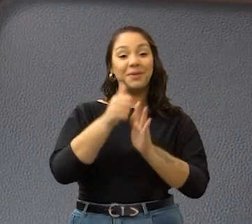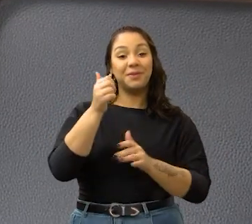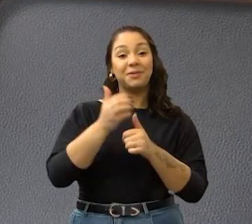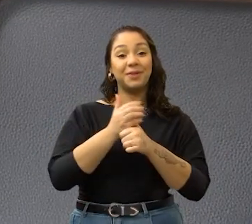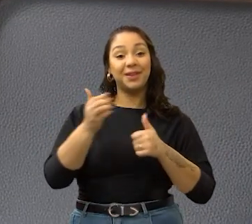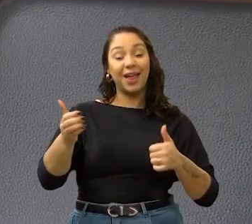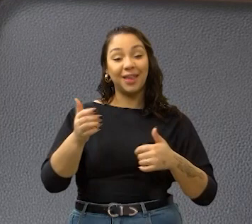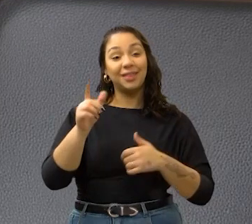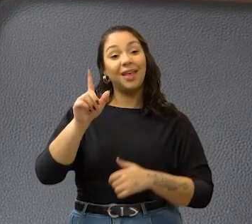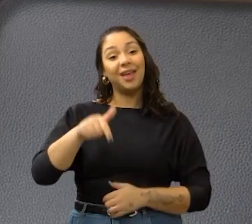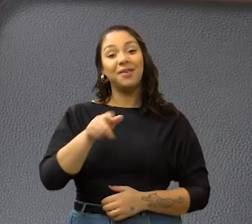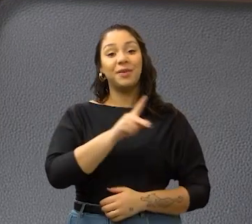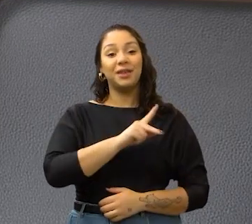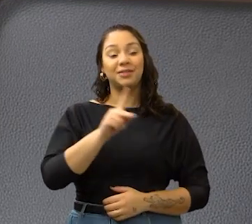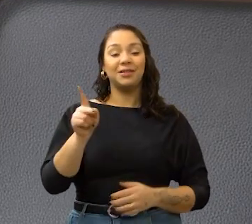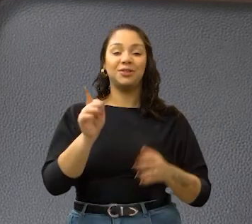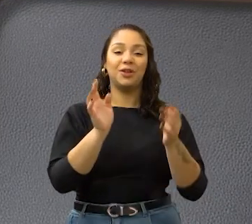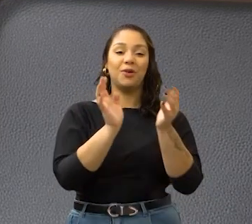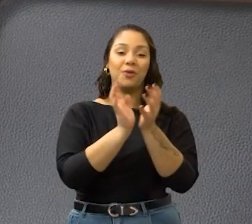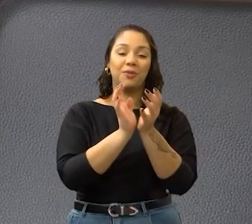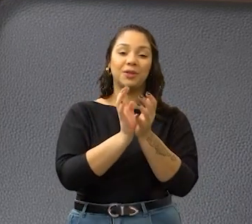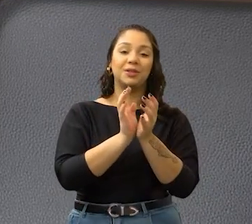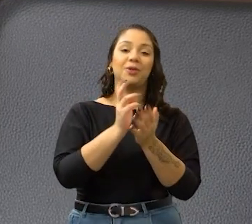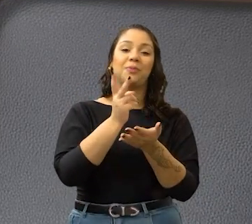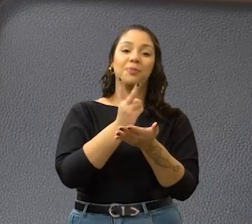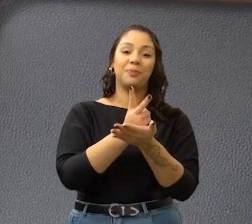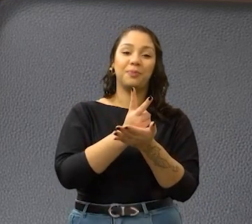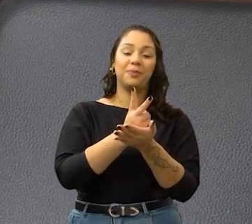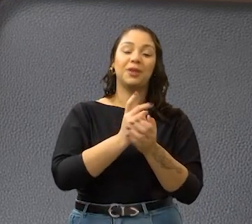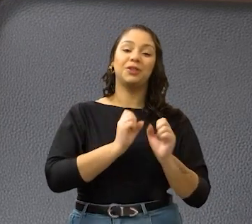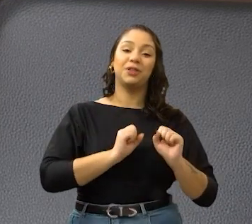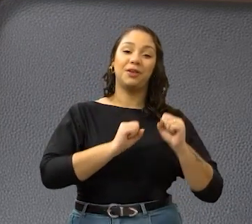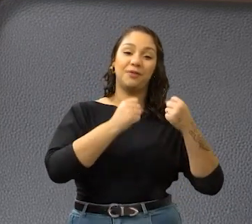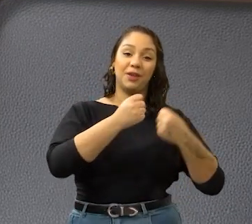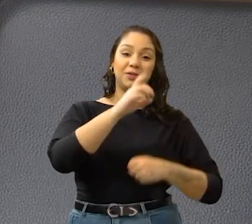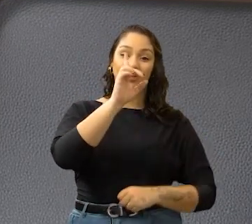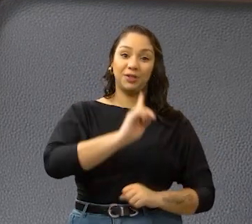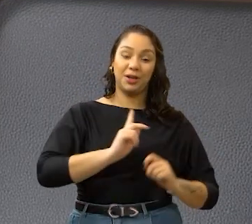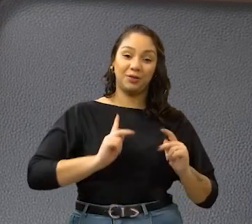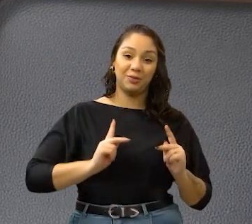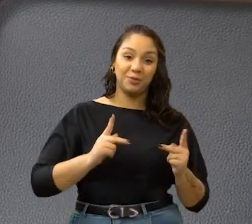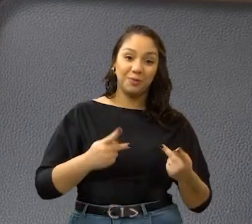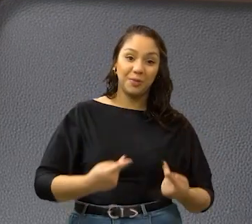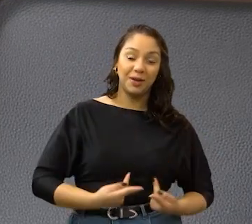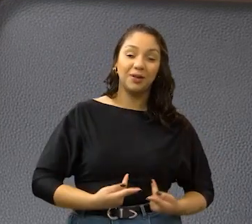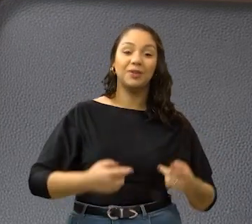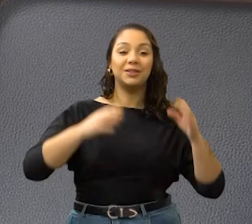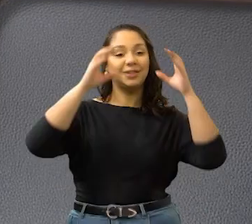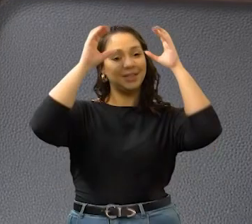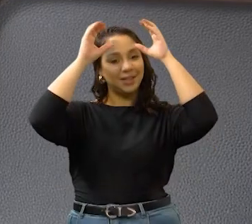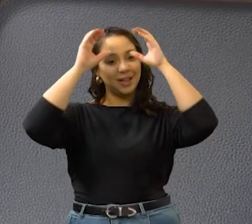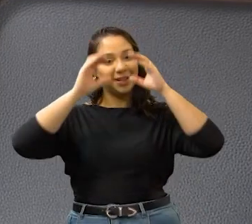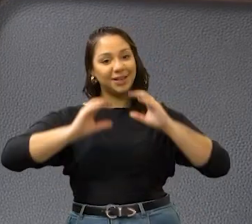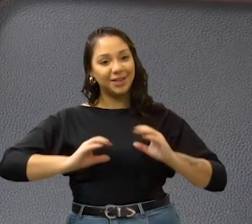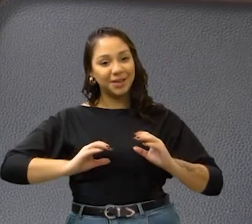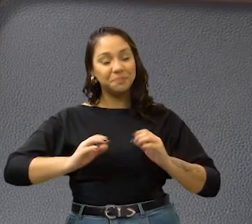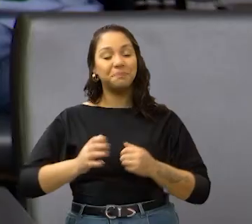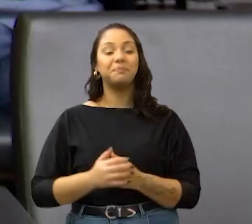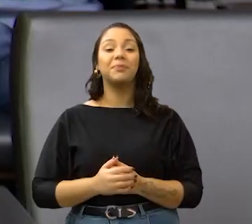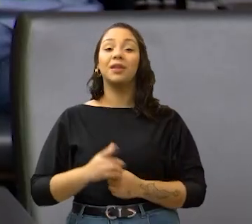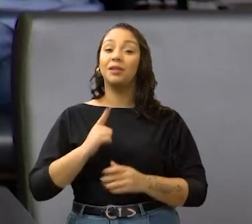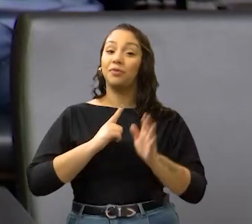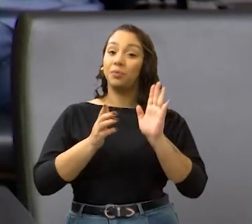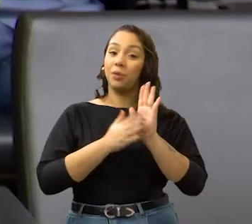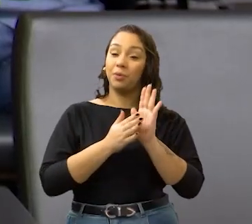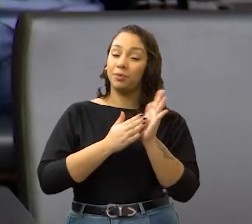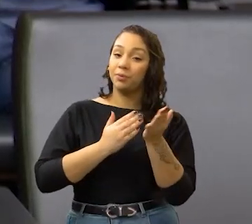primeiro mandato é a presidente da Comissão Permanente de Defesa dos Direitos Humanos e Cidadania.